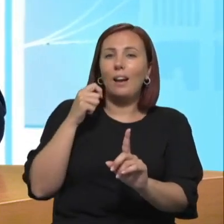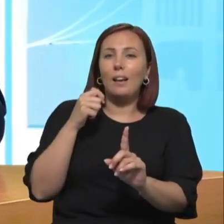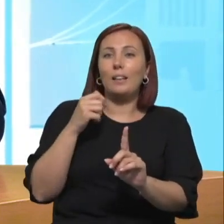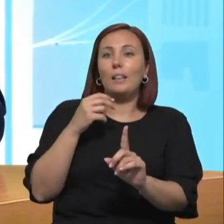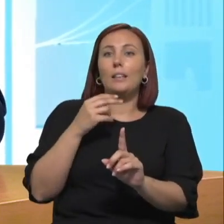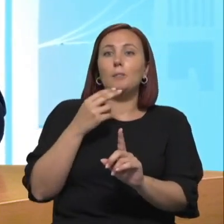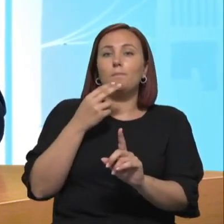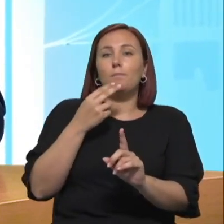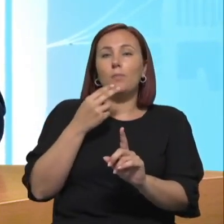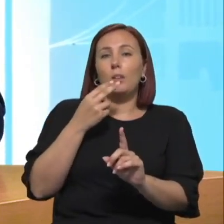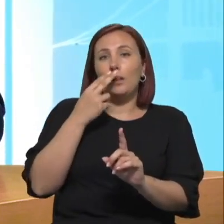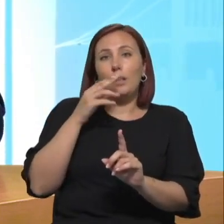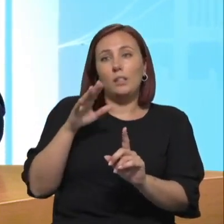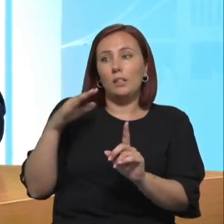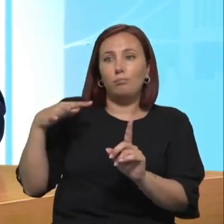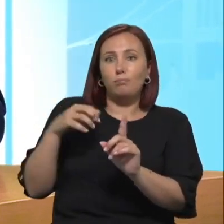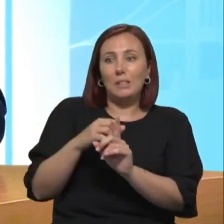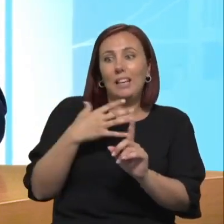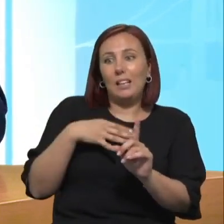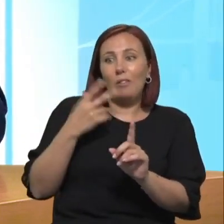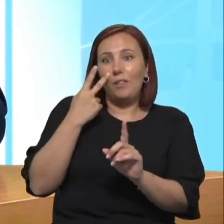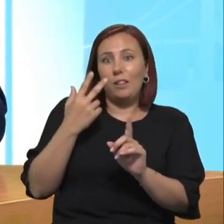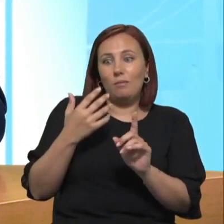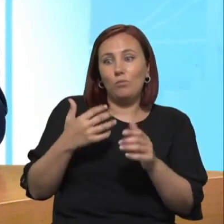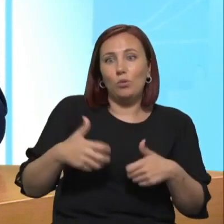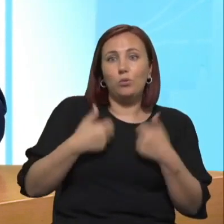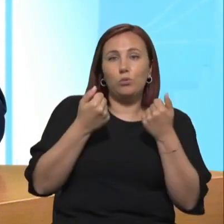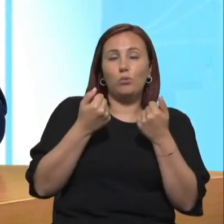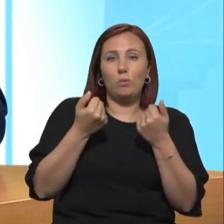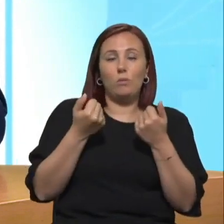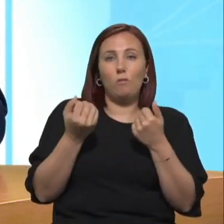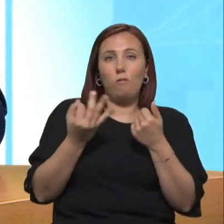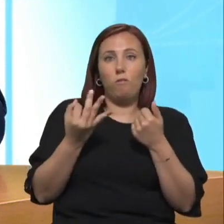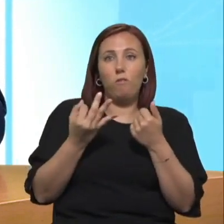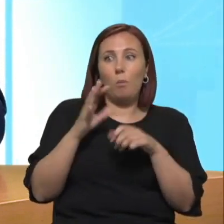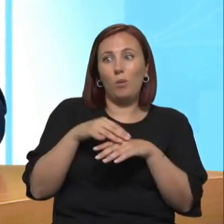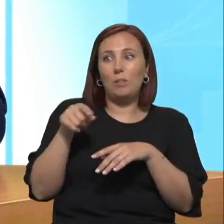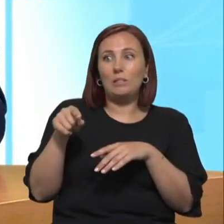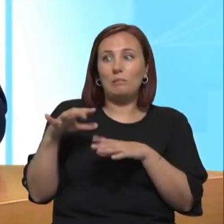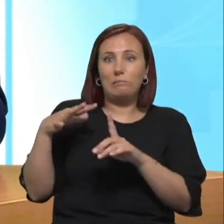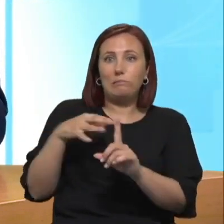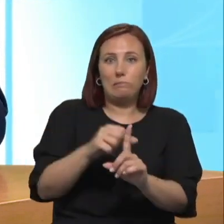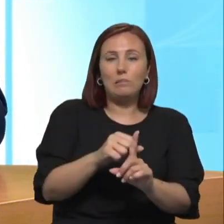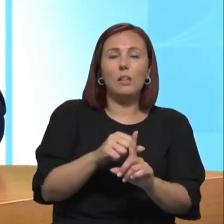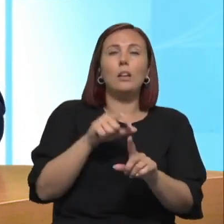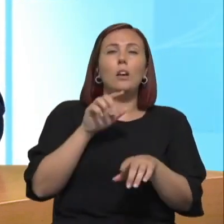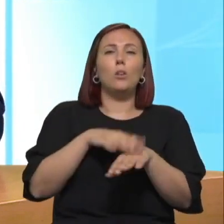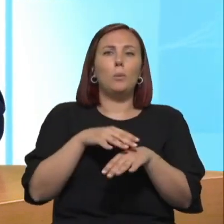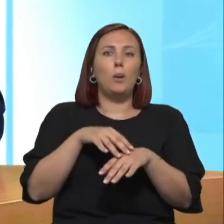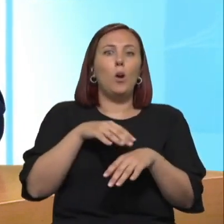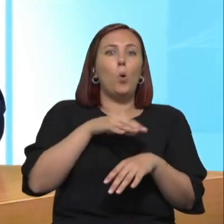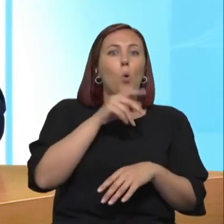hitlerianas e que queriam salvar a sua vida, e havia orientações restritivas. E ele, tendo uma família